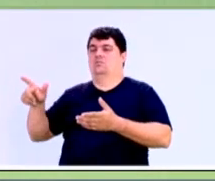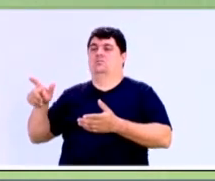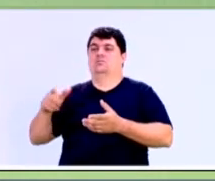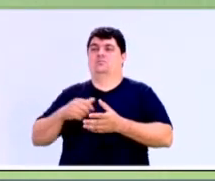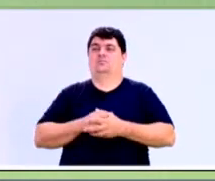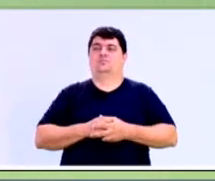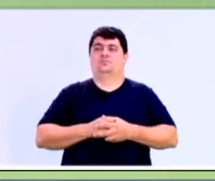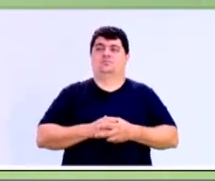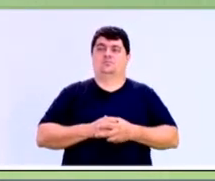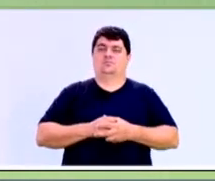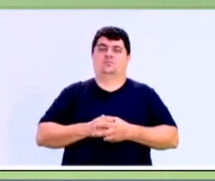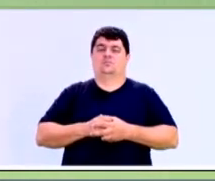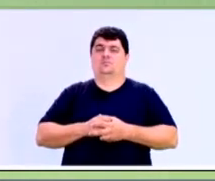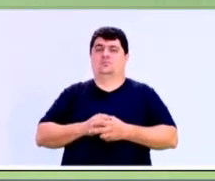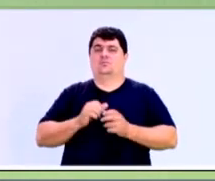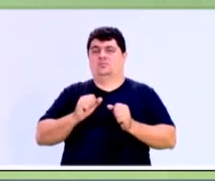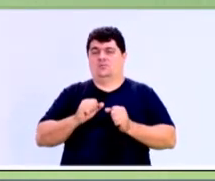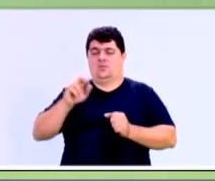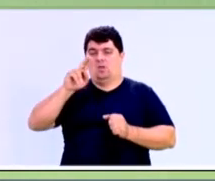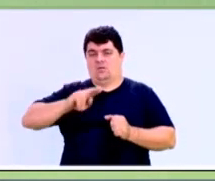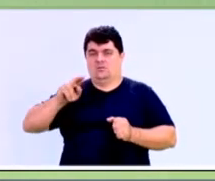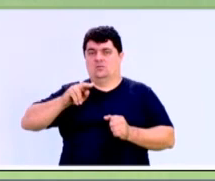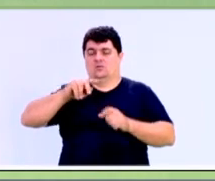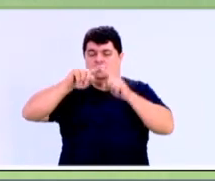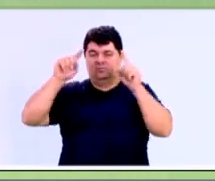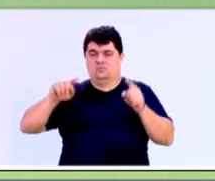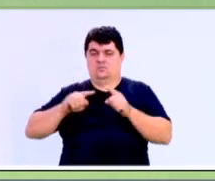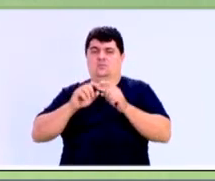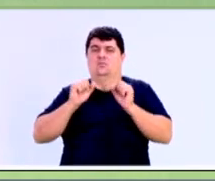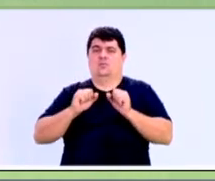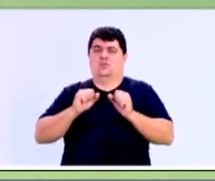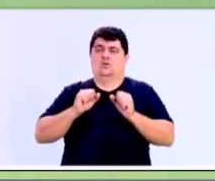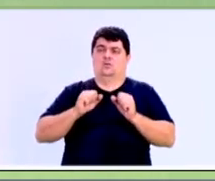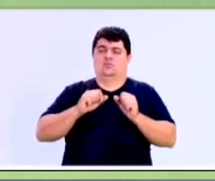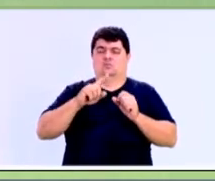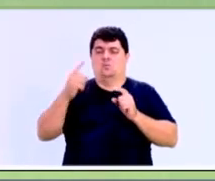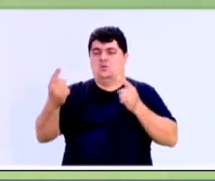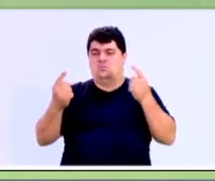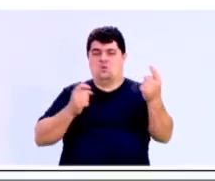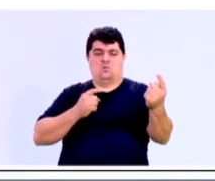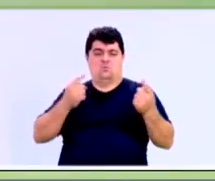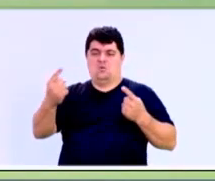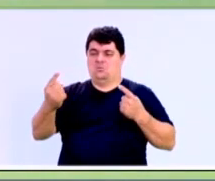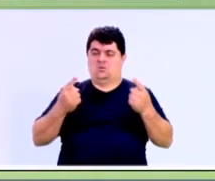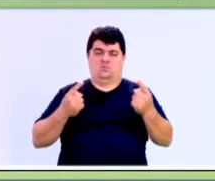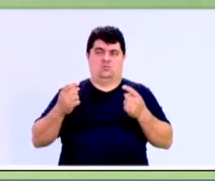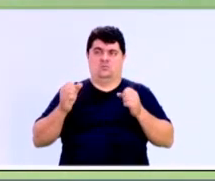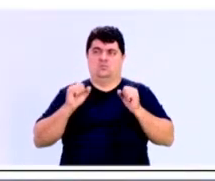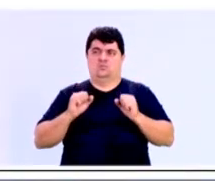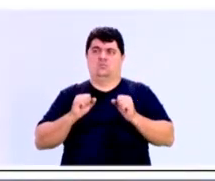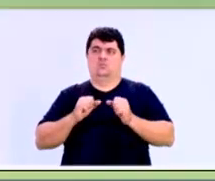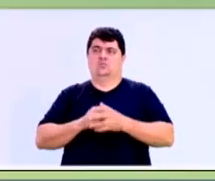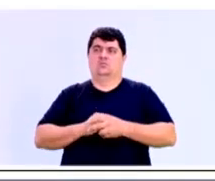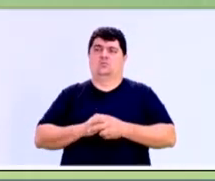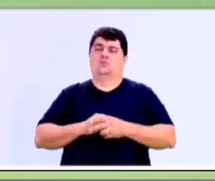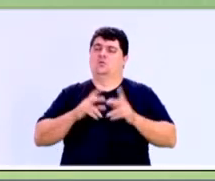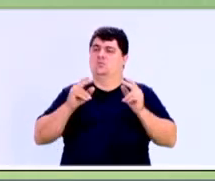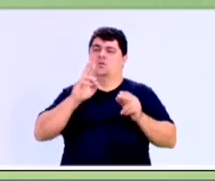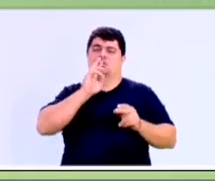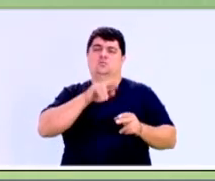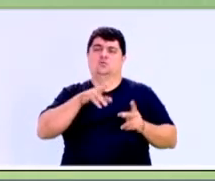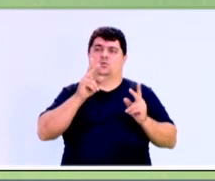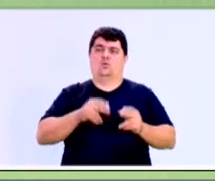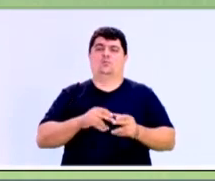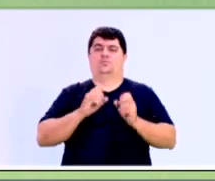7.900. Então pode ser usado essa fórmula, como pode ser usado essa fórmula, nós vamos chegar no mesmo